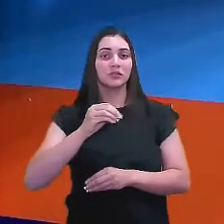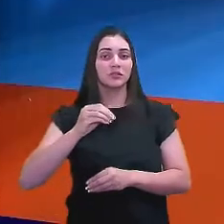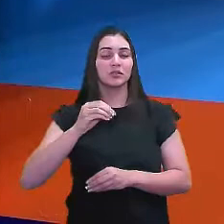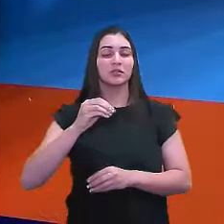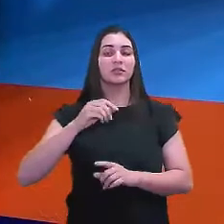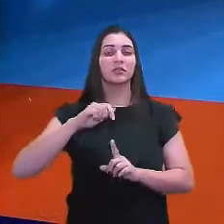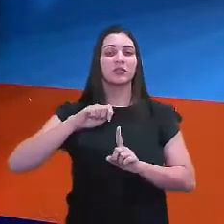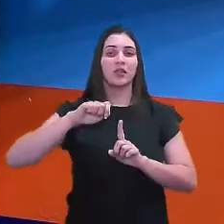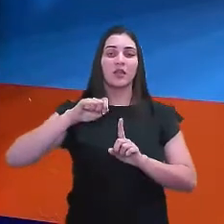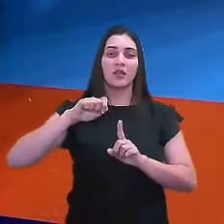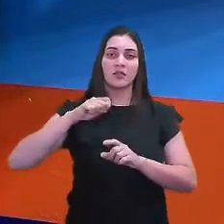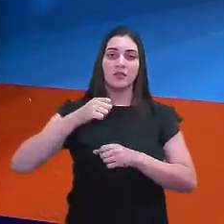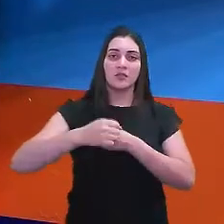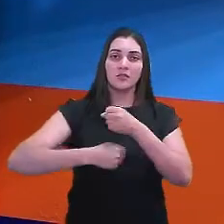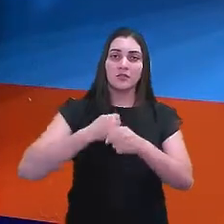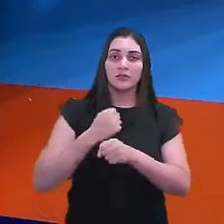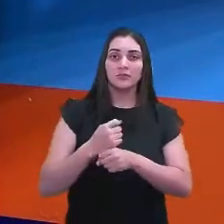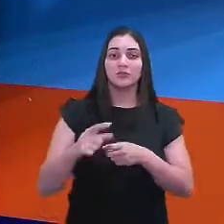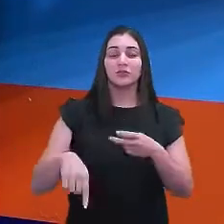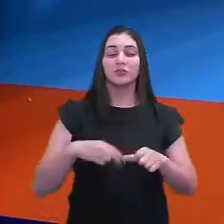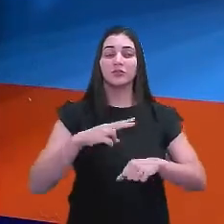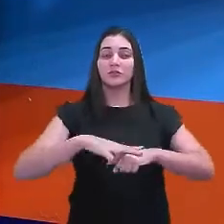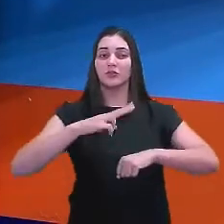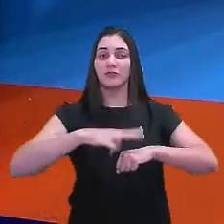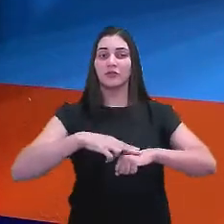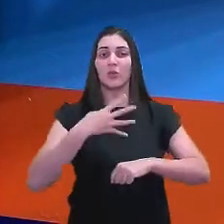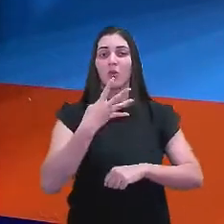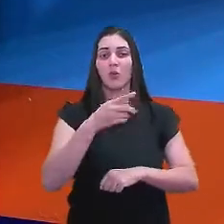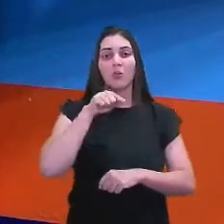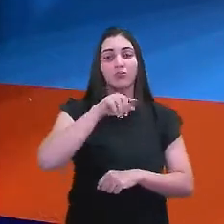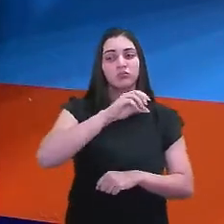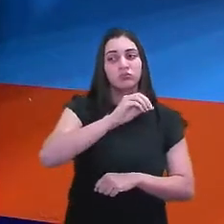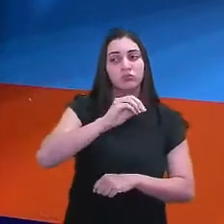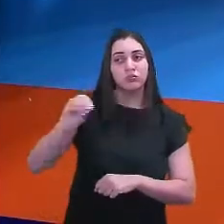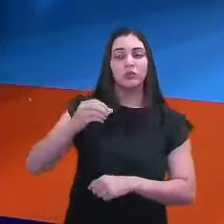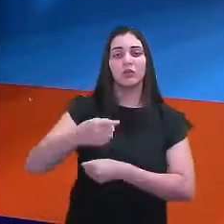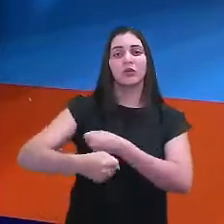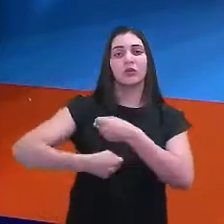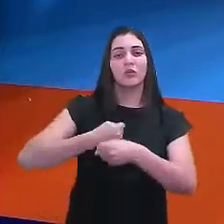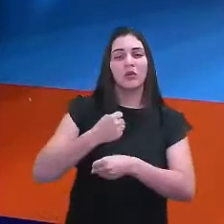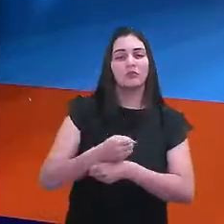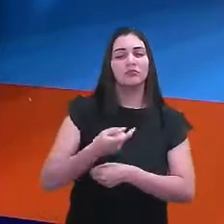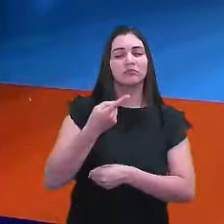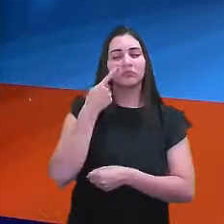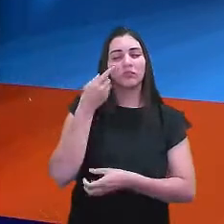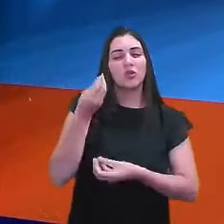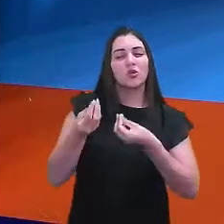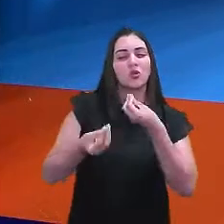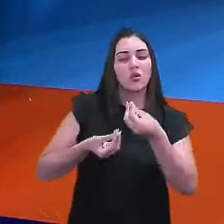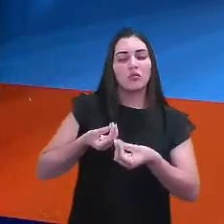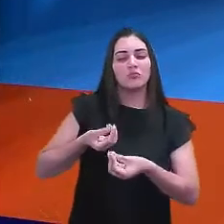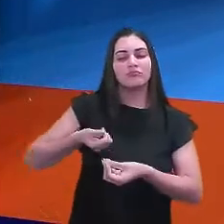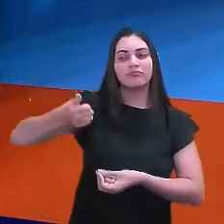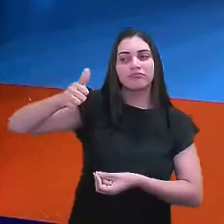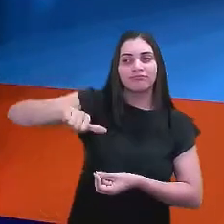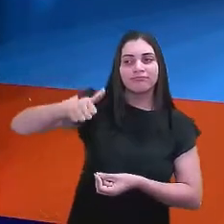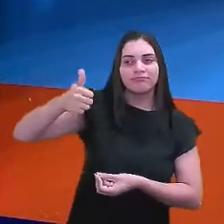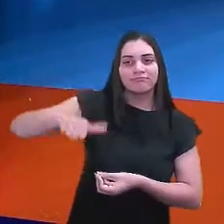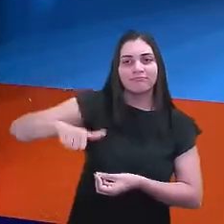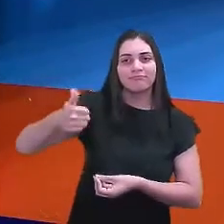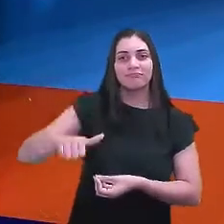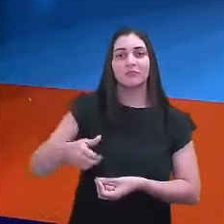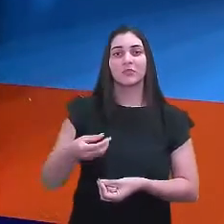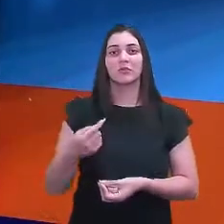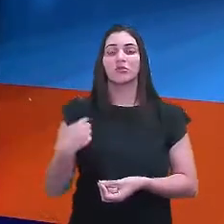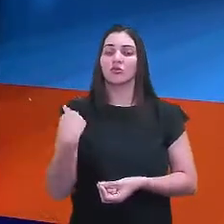pasmo, 4 mil anos. Então veja como a gente tem que rever, veja como a gente tem que avaliar de forma muito criteriosa